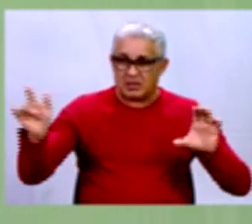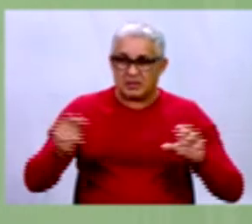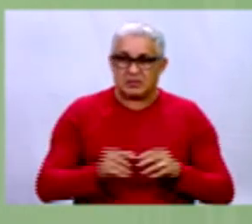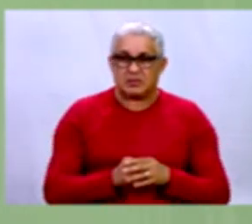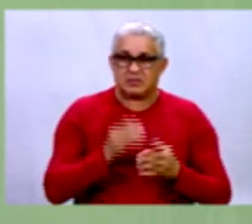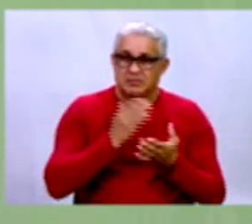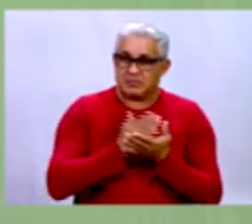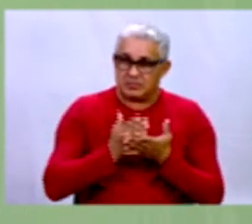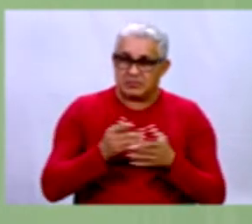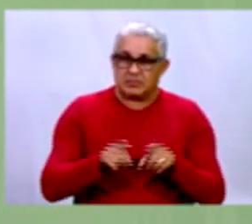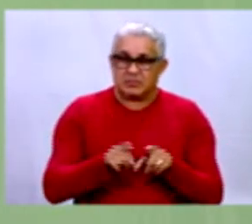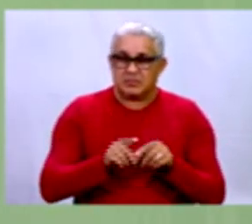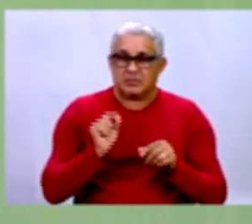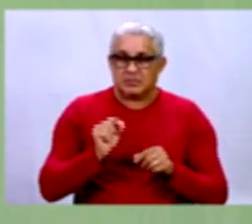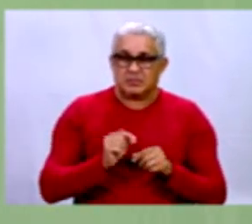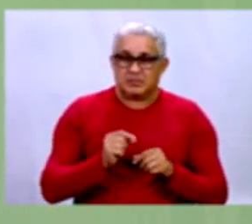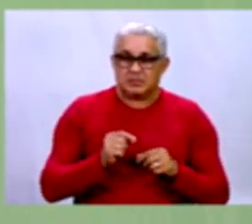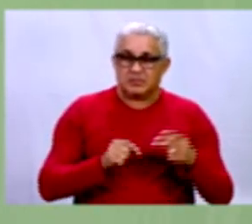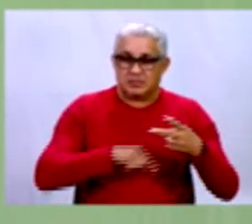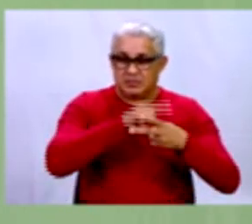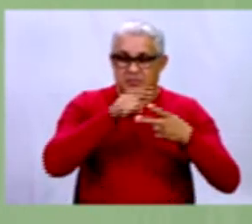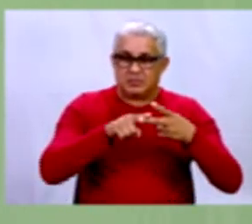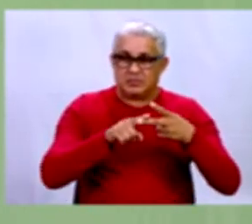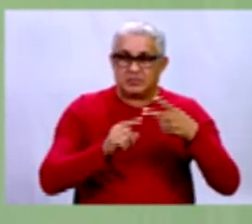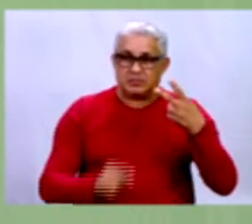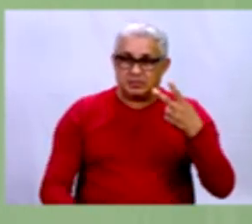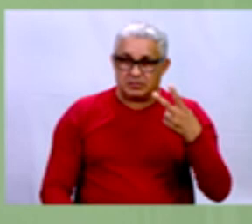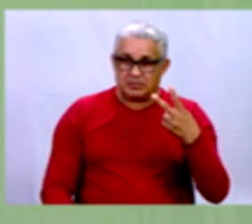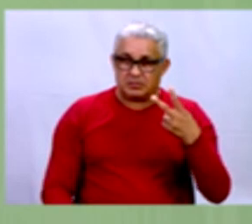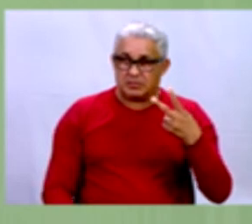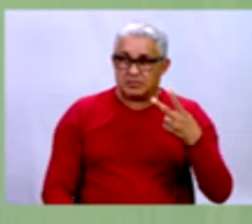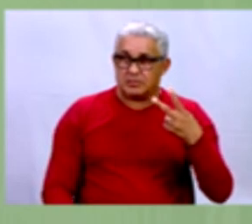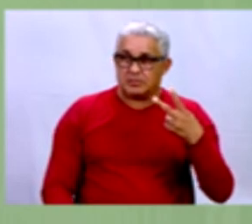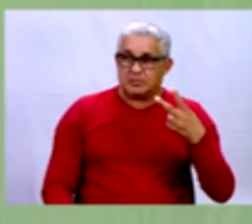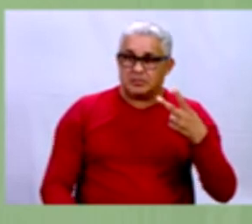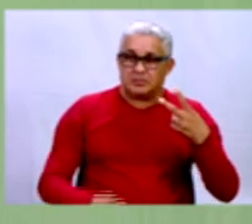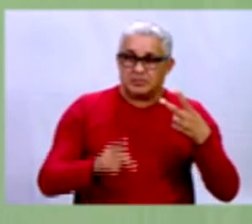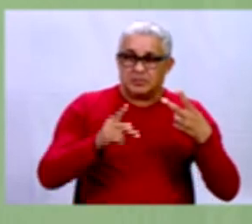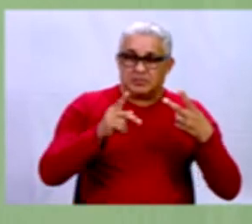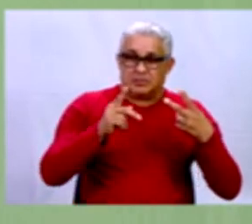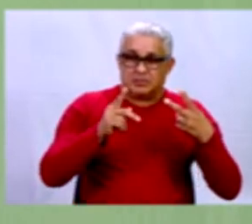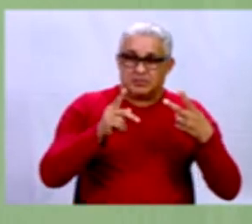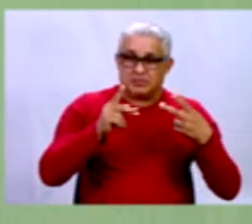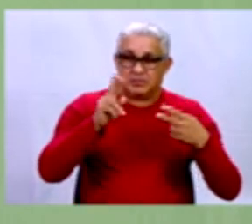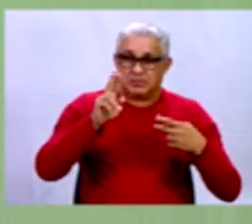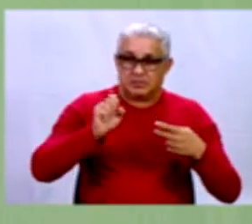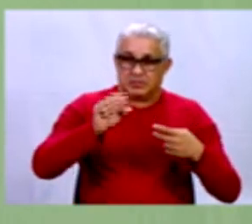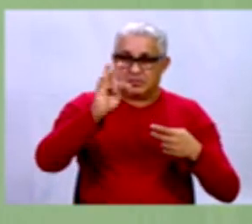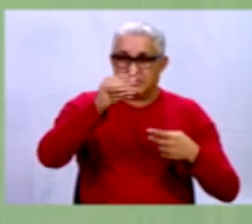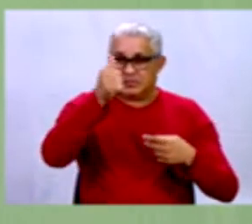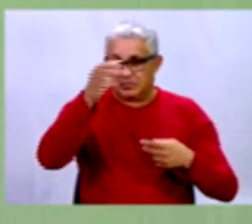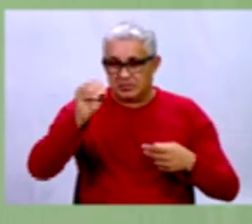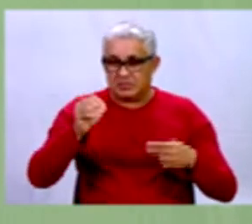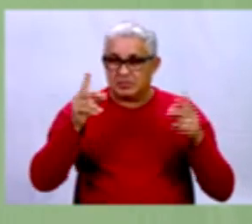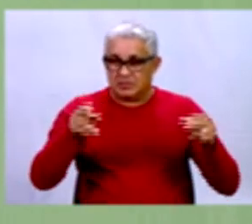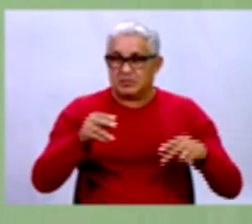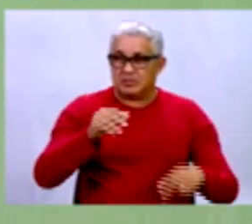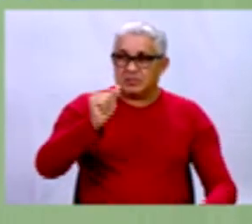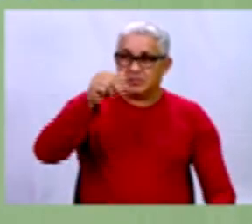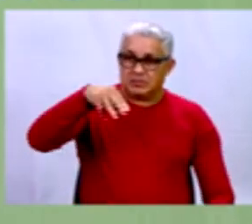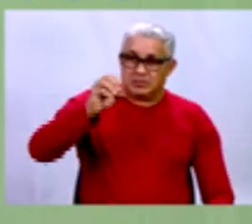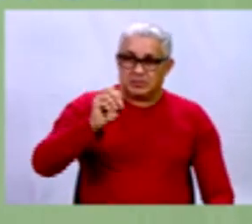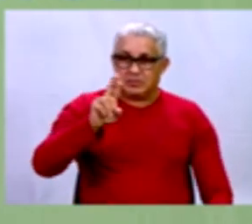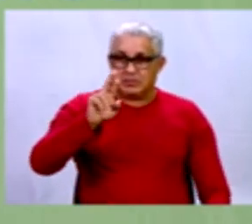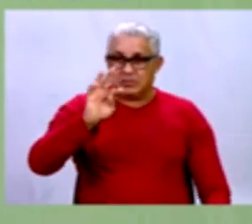ou prestações são constituídas de duas partes, que nada mais é que prestação é igual a amortização mais